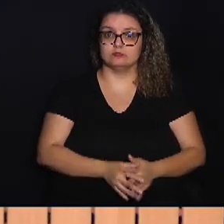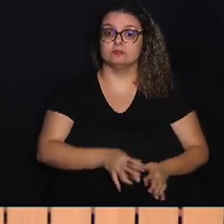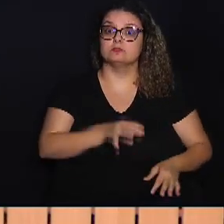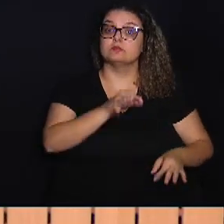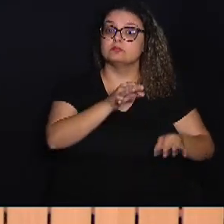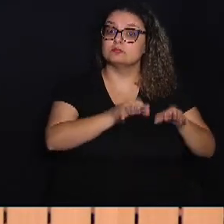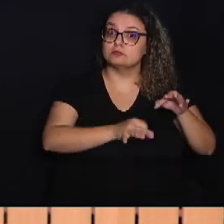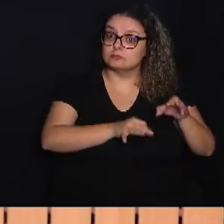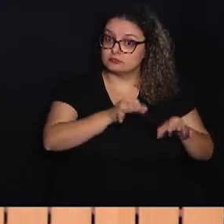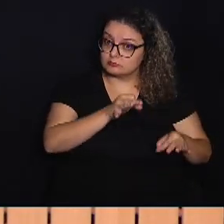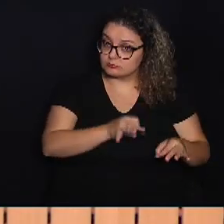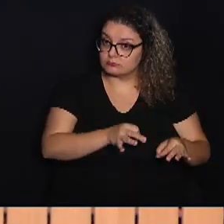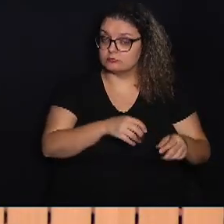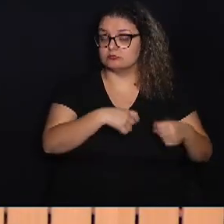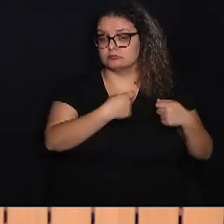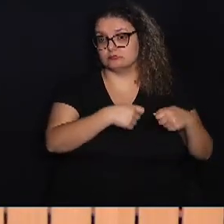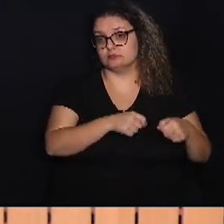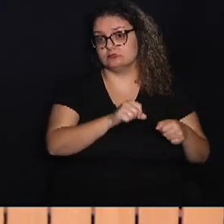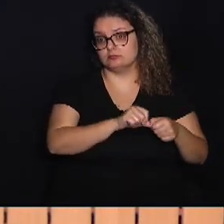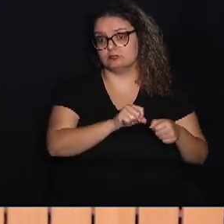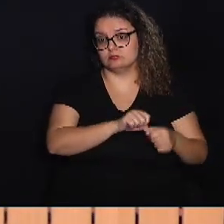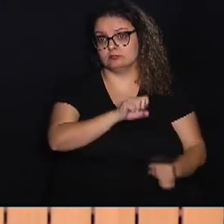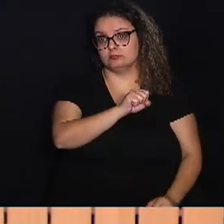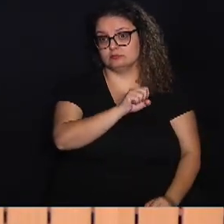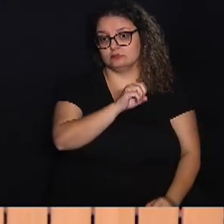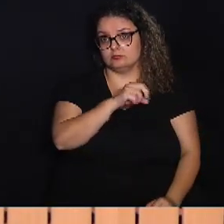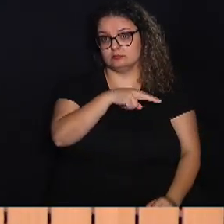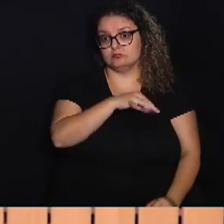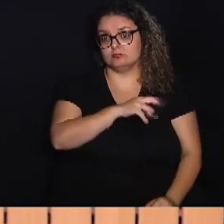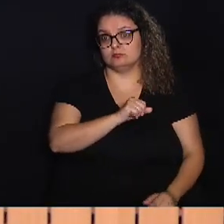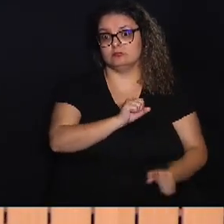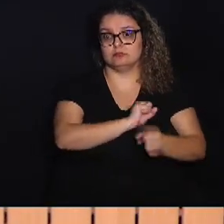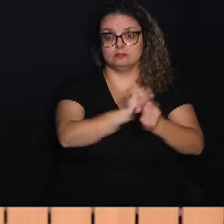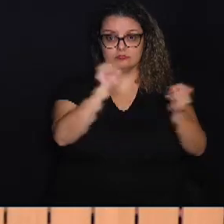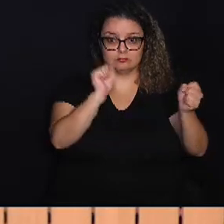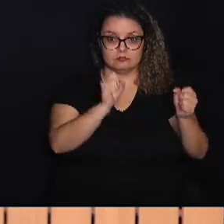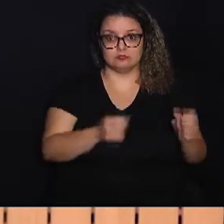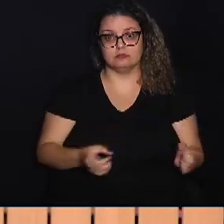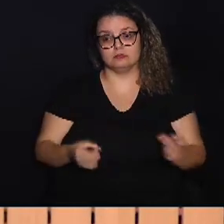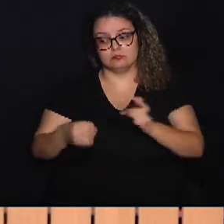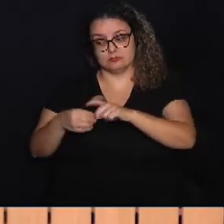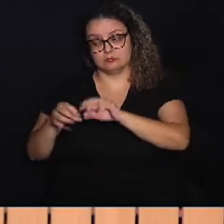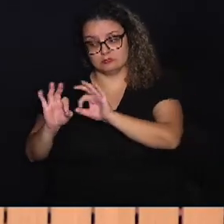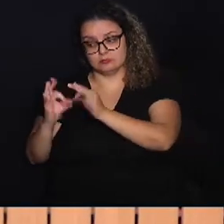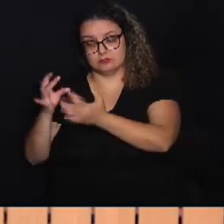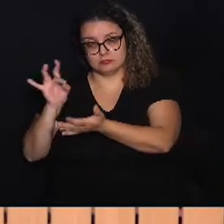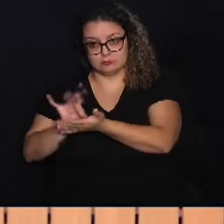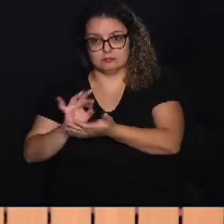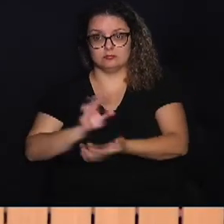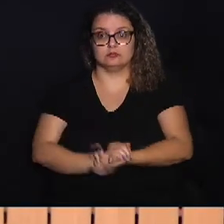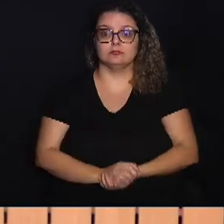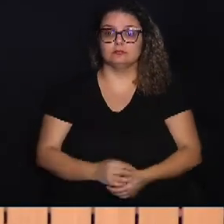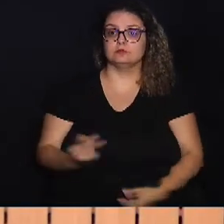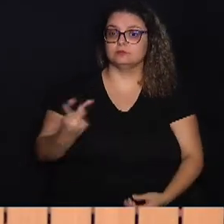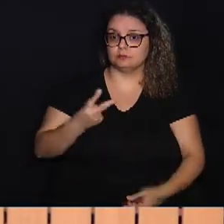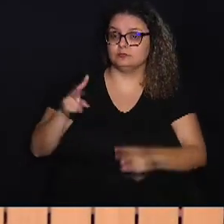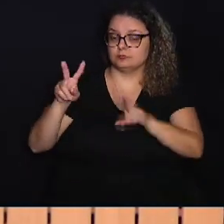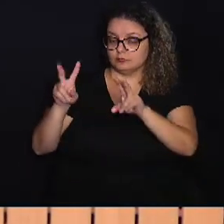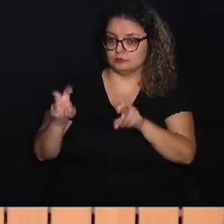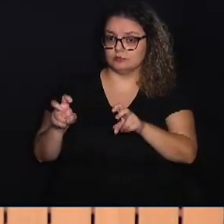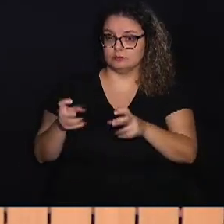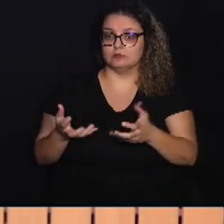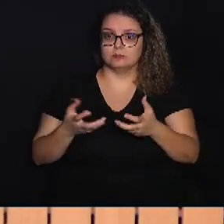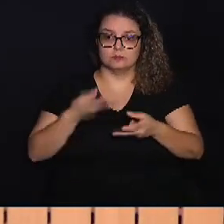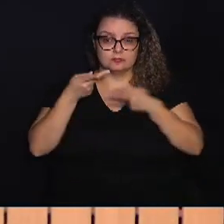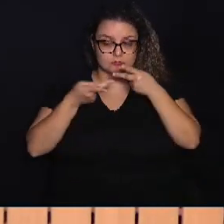justiça que Sônia seja libertada e possa voltar paraa sua família o segundo tema que eu quero